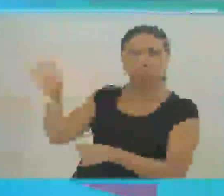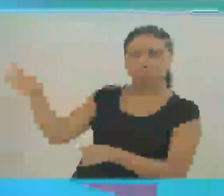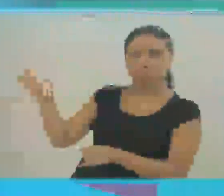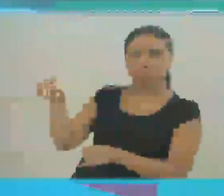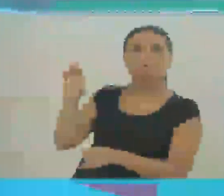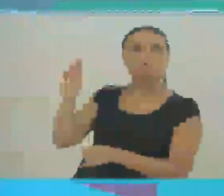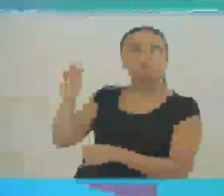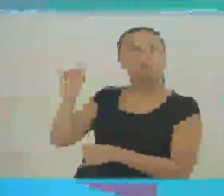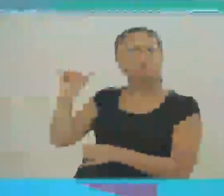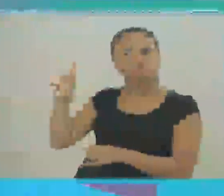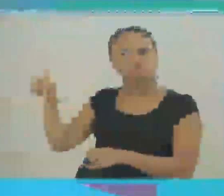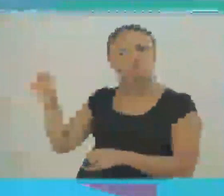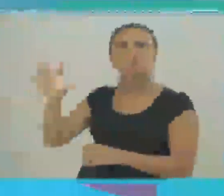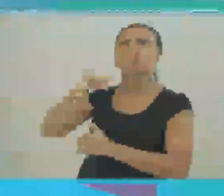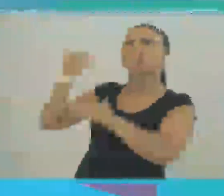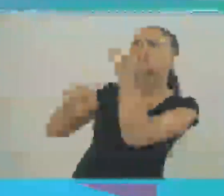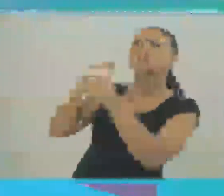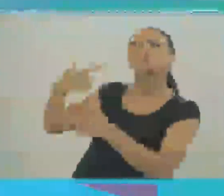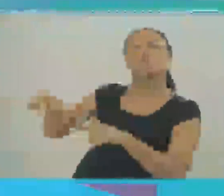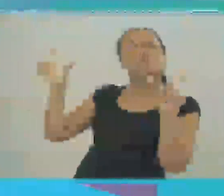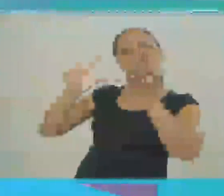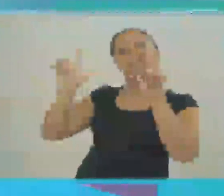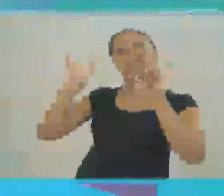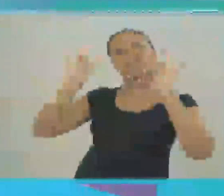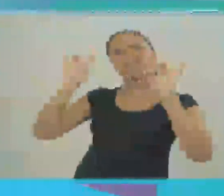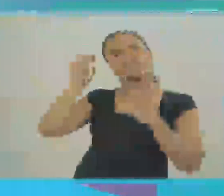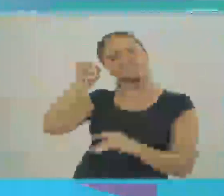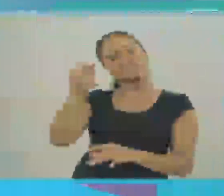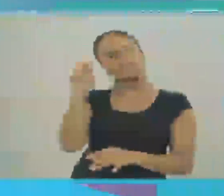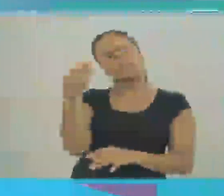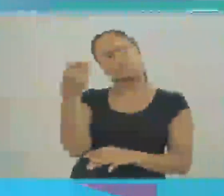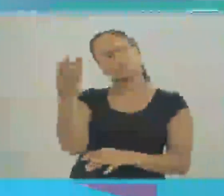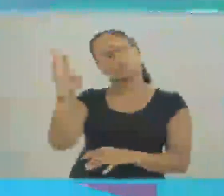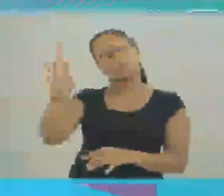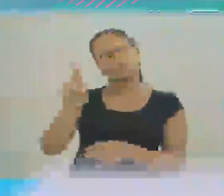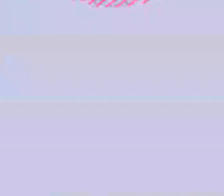Clodoaldo Silva. Mais informações em programaespecial.com.br.